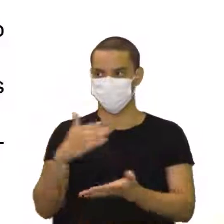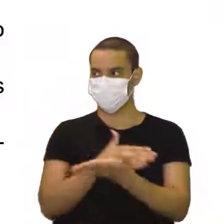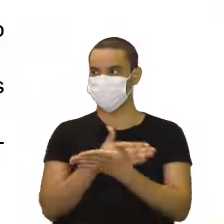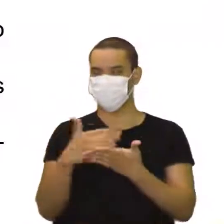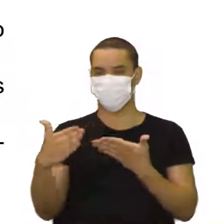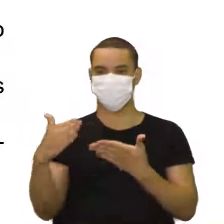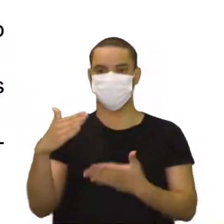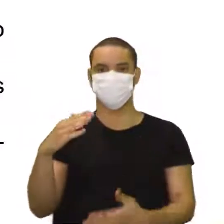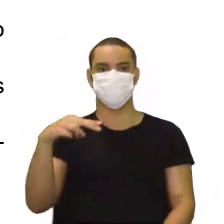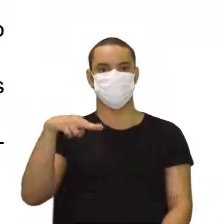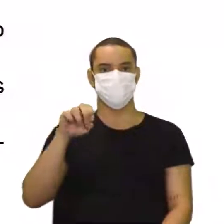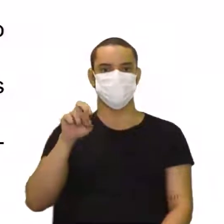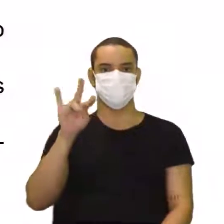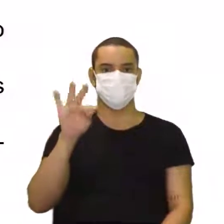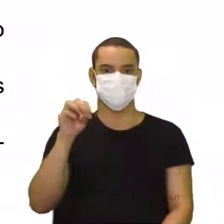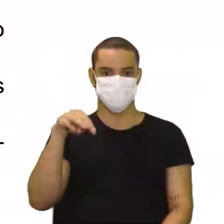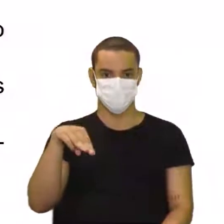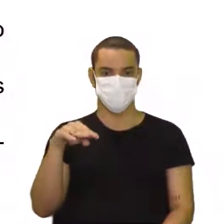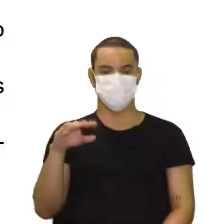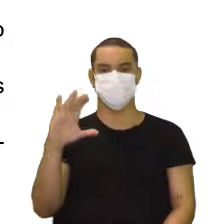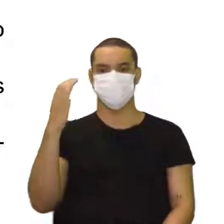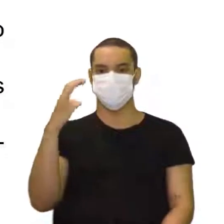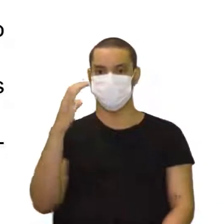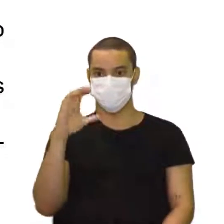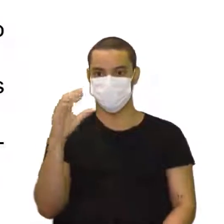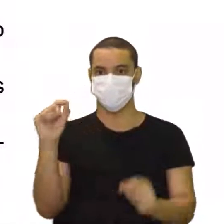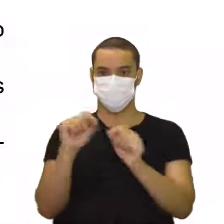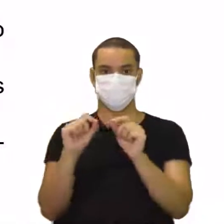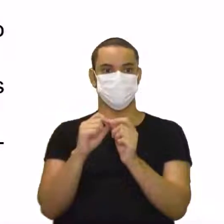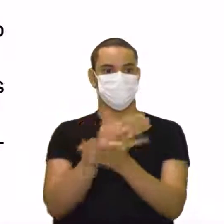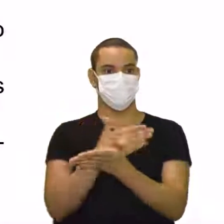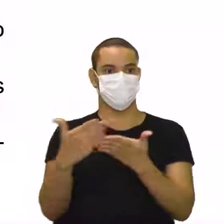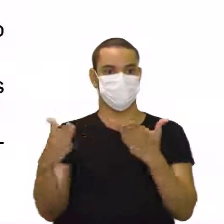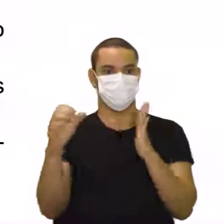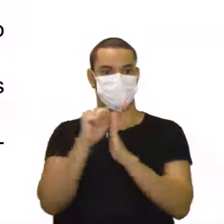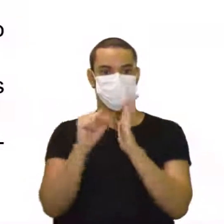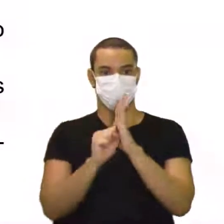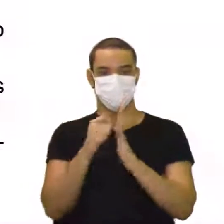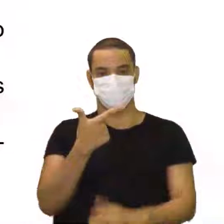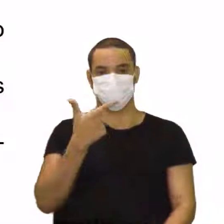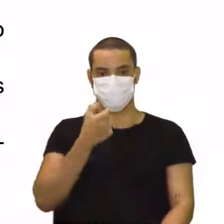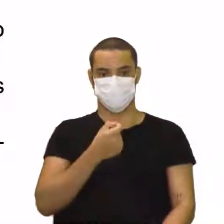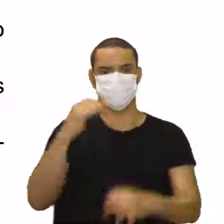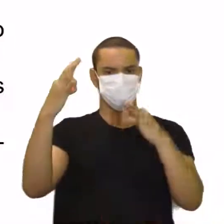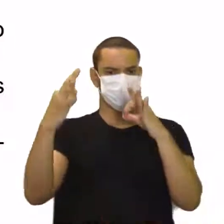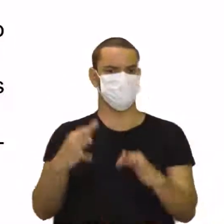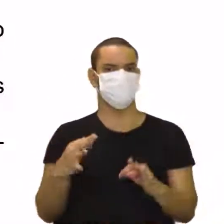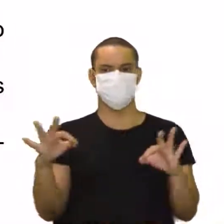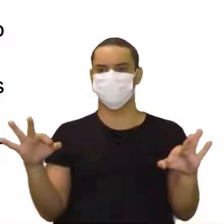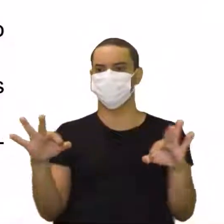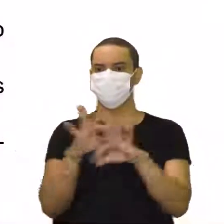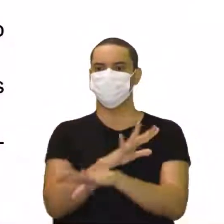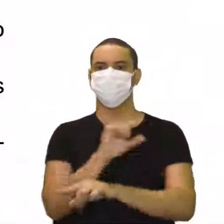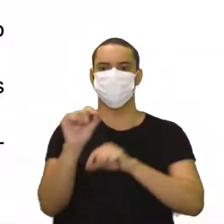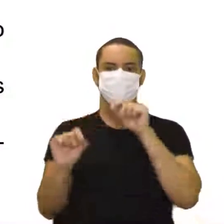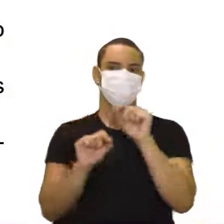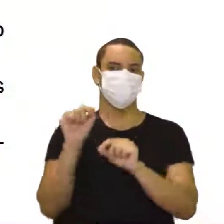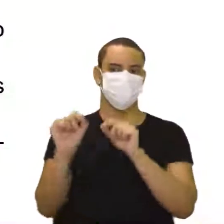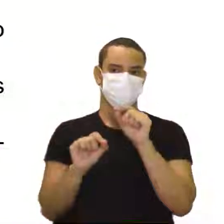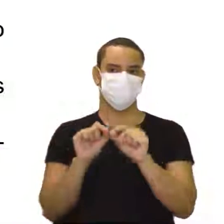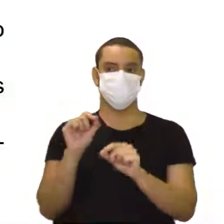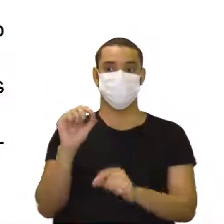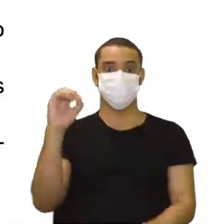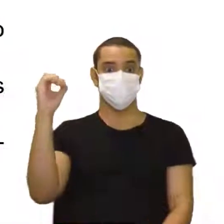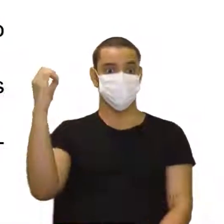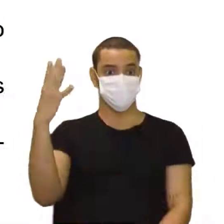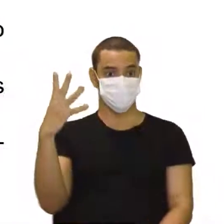em 1704. O cientista aqui, no início do século XX, estabeleceu definitivamente esse